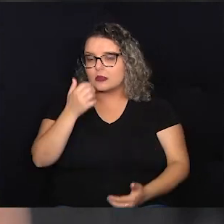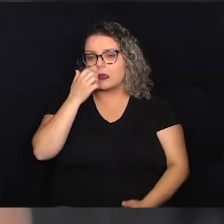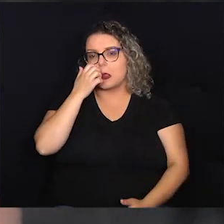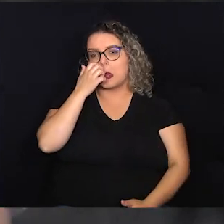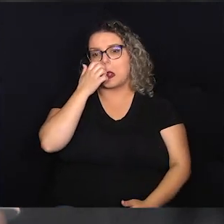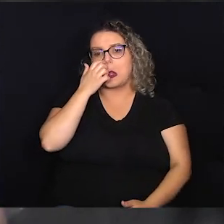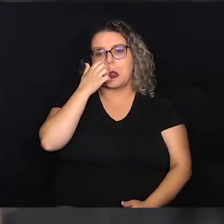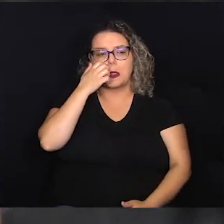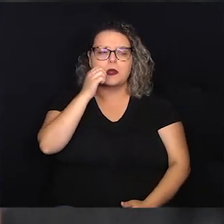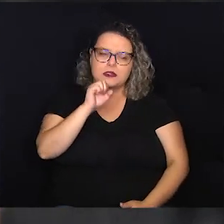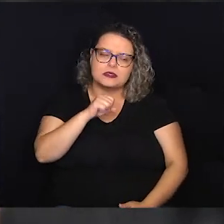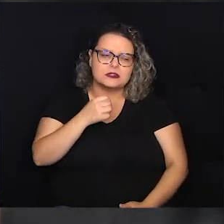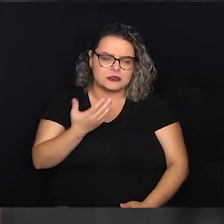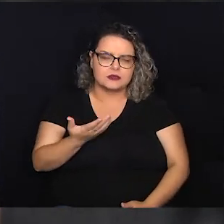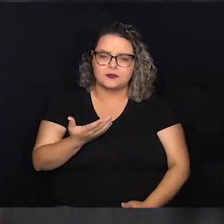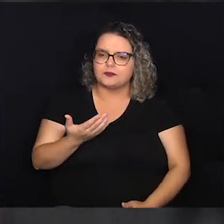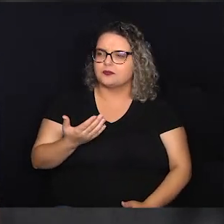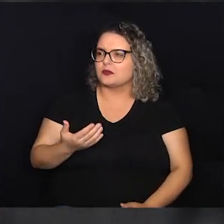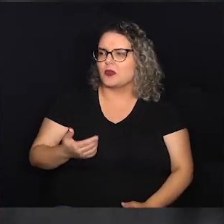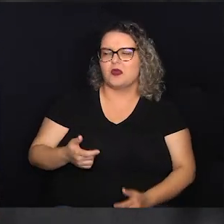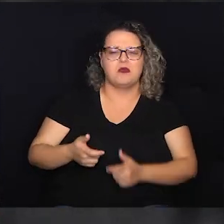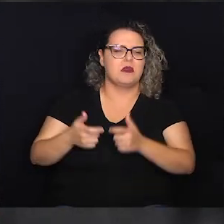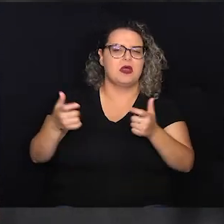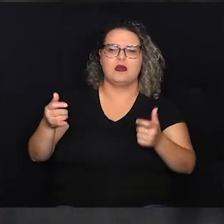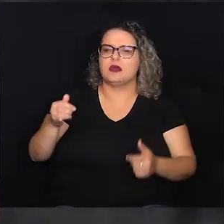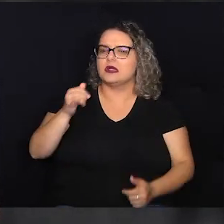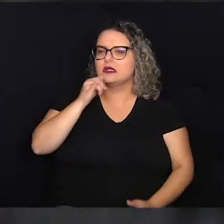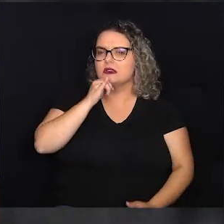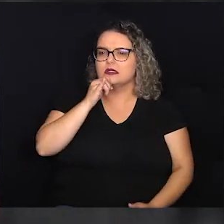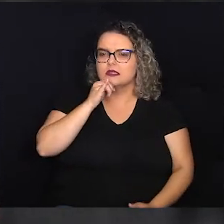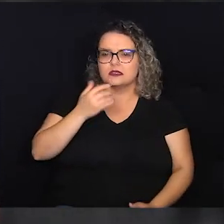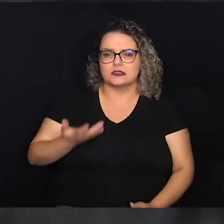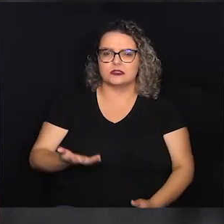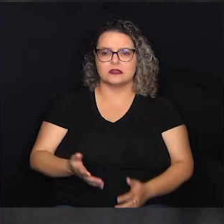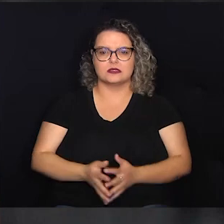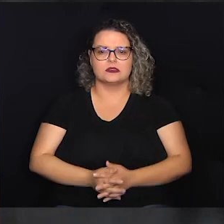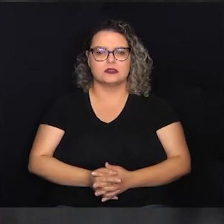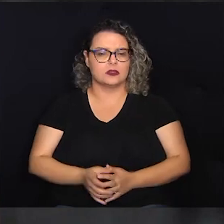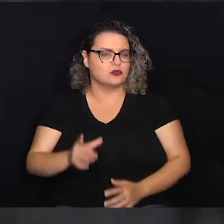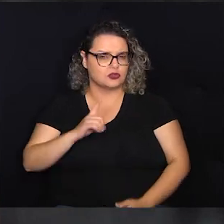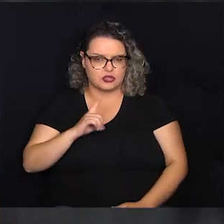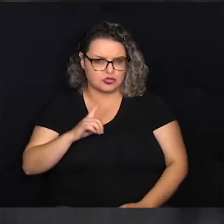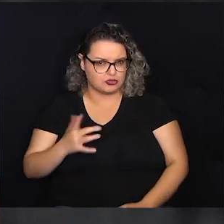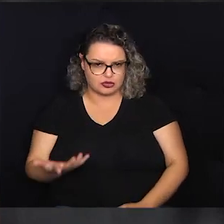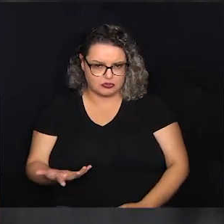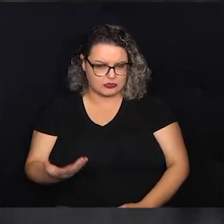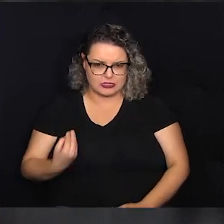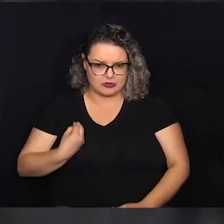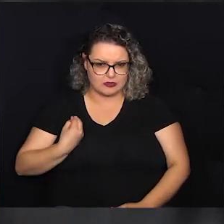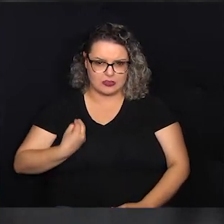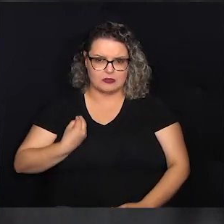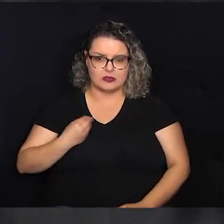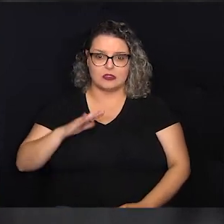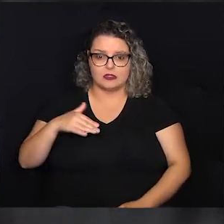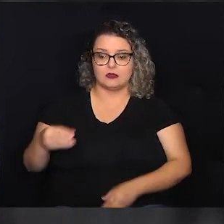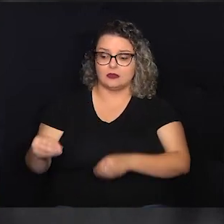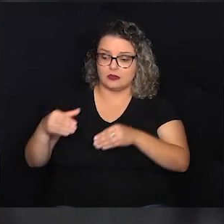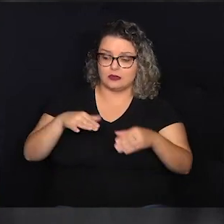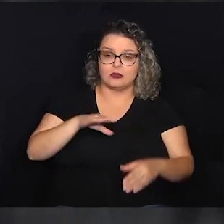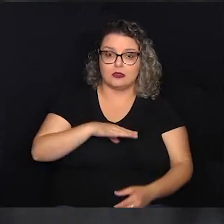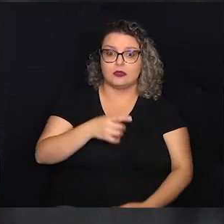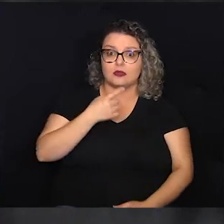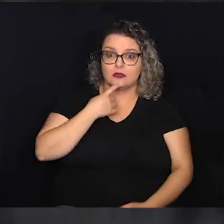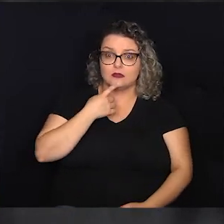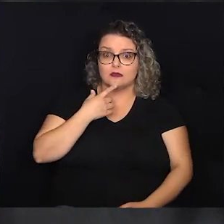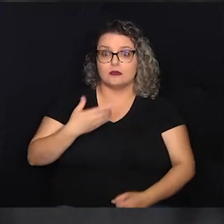foi perdendo ao longo do tempo. Sim. Né? Meu pai é o maior exemplo que eu já disse. Então,